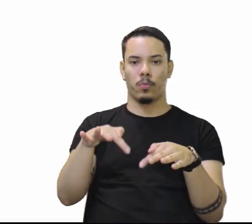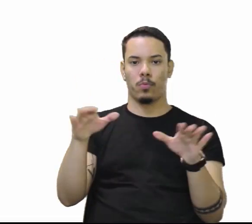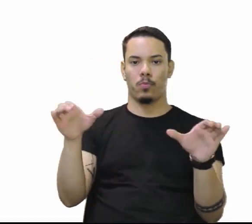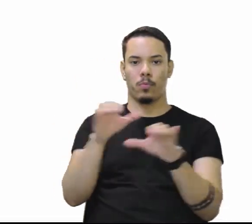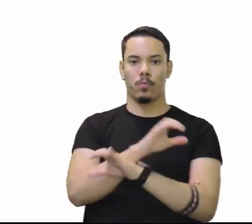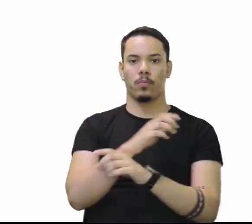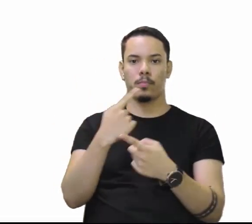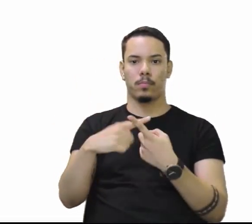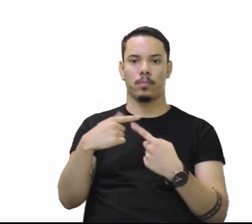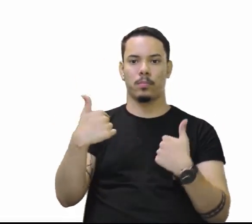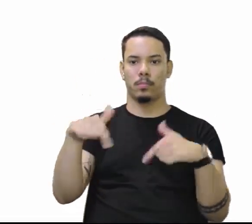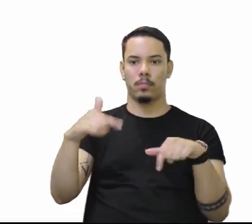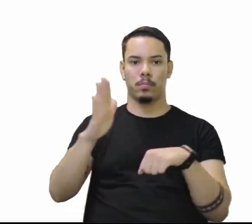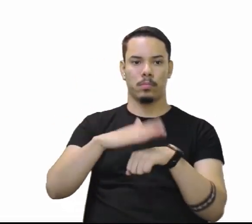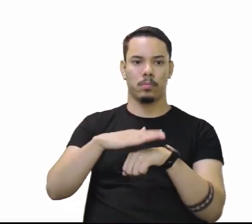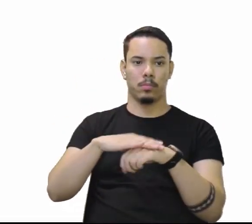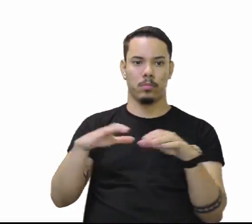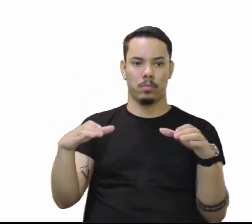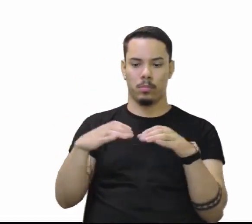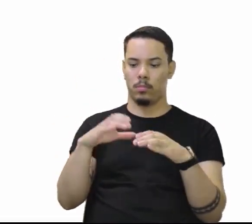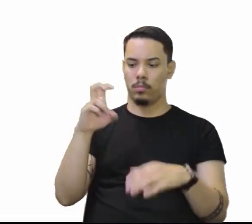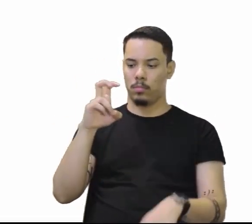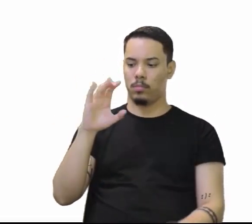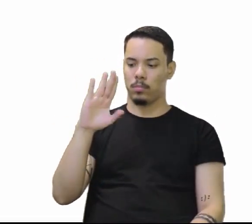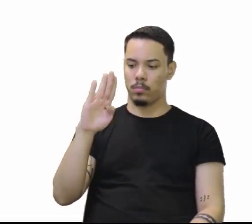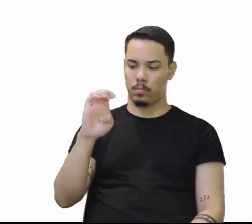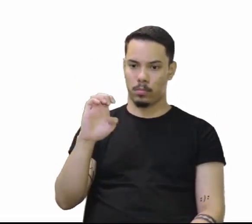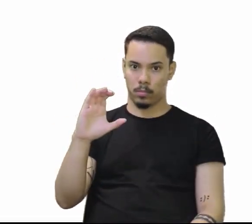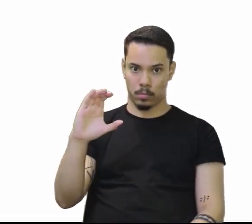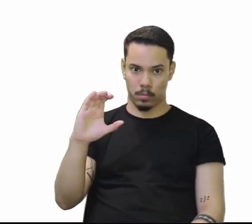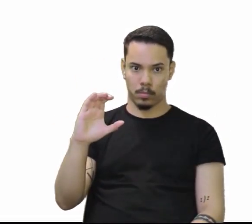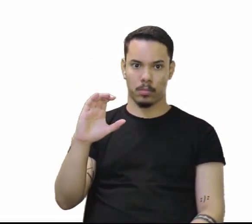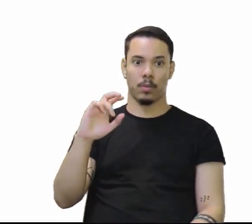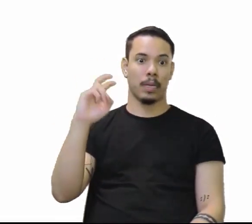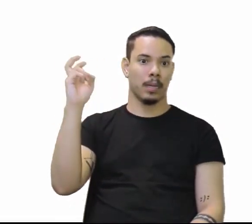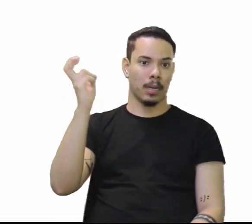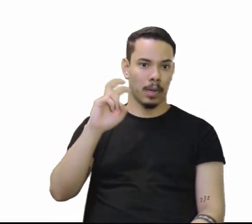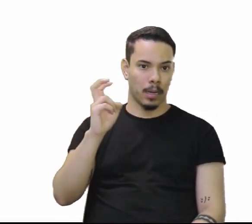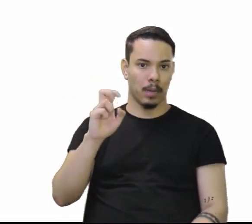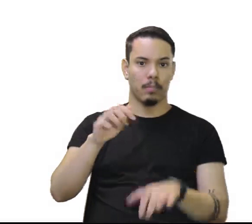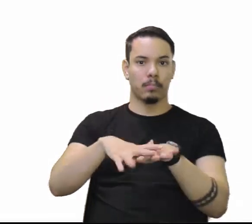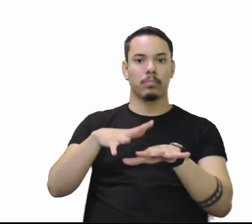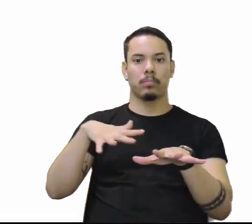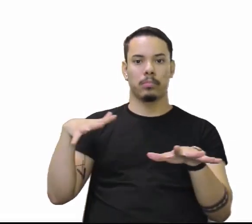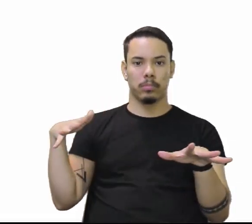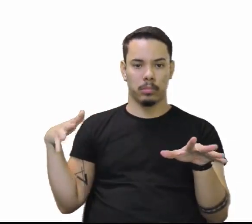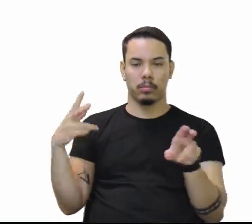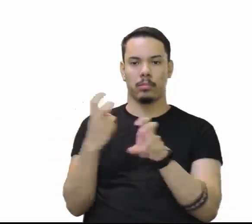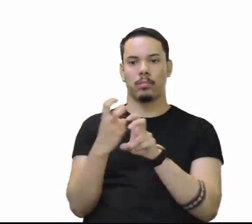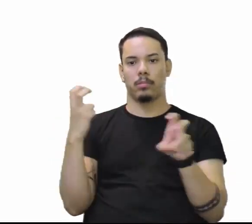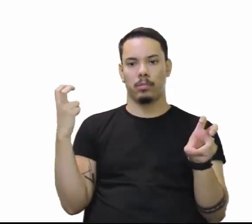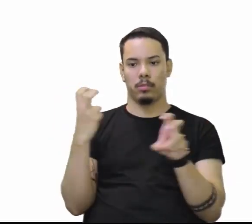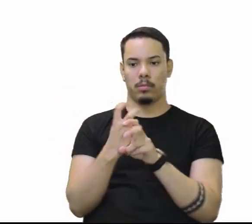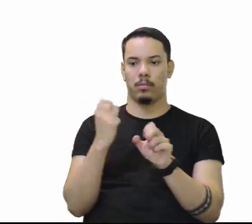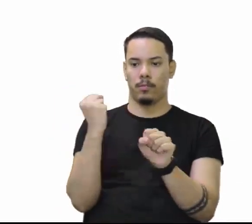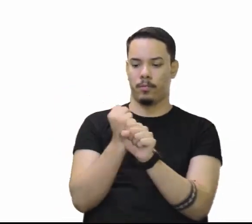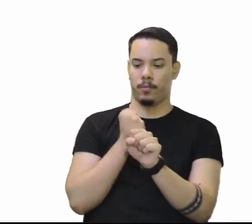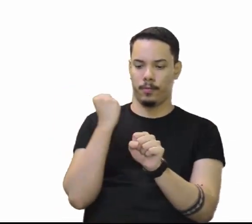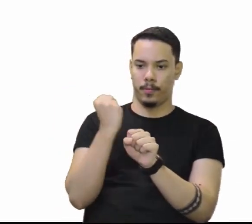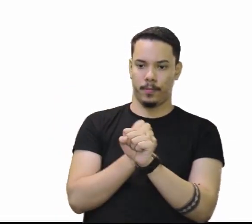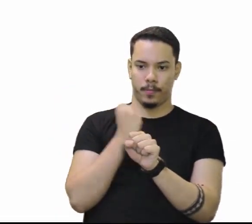dos trabalhos realizados pelo 5º BEC, 5º Batalhão de Engenharia e